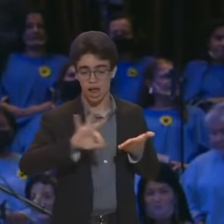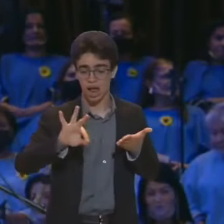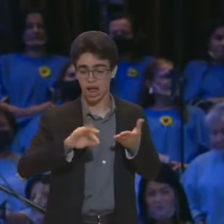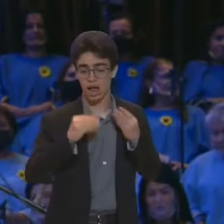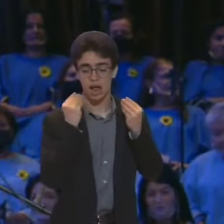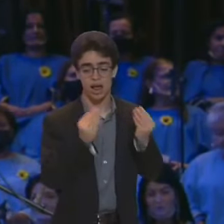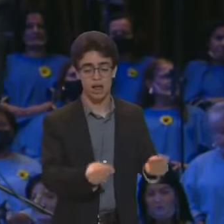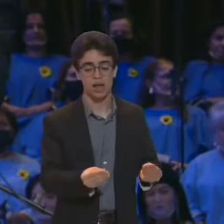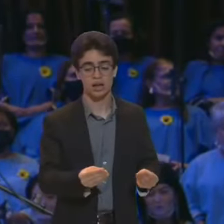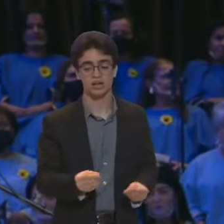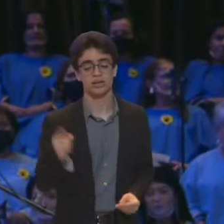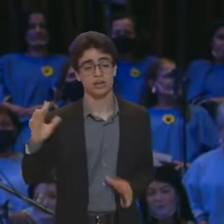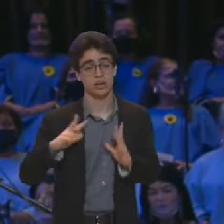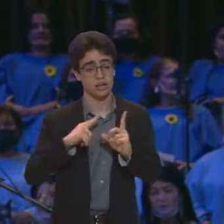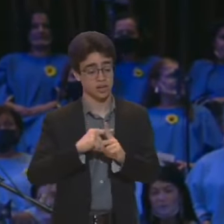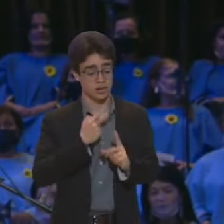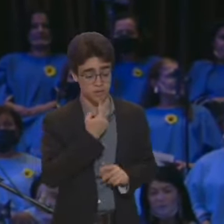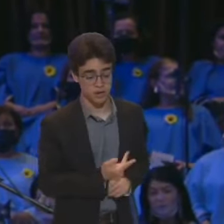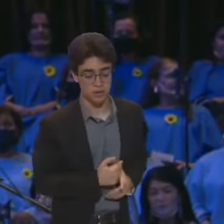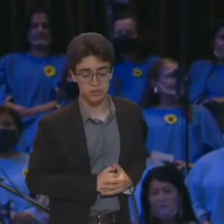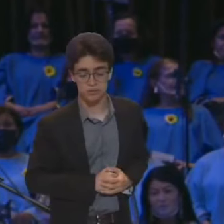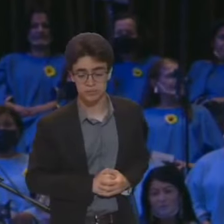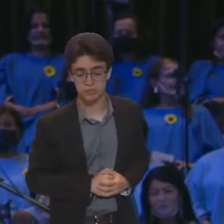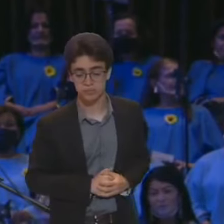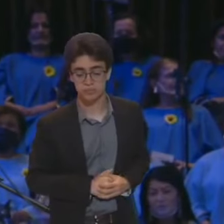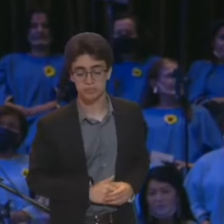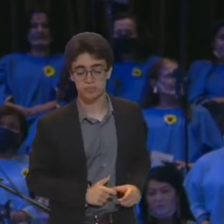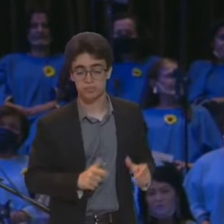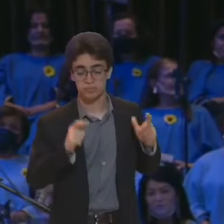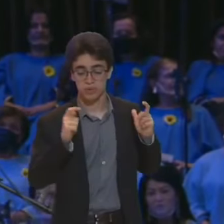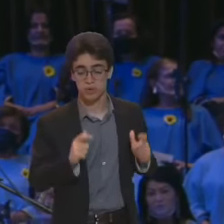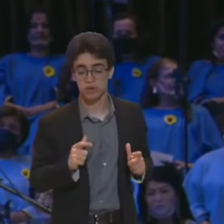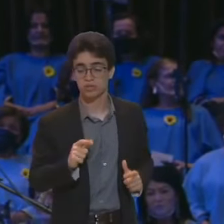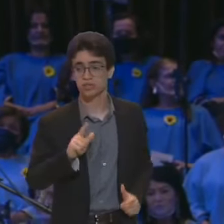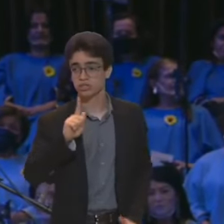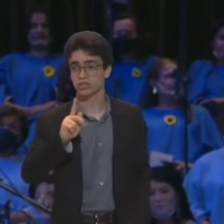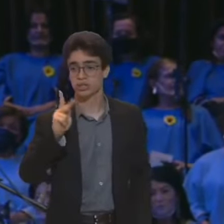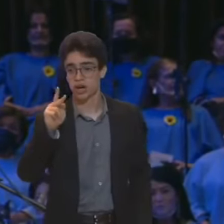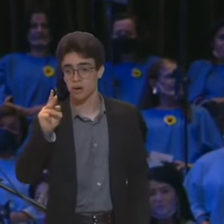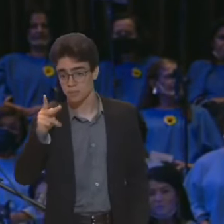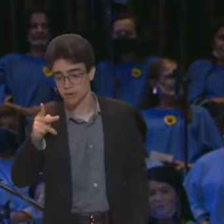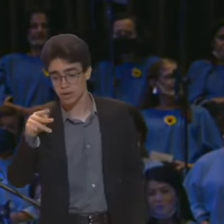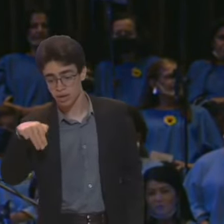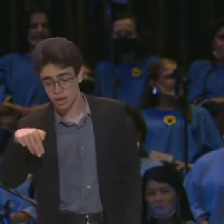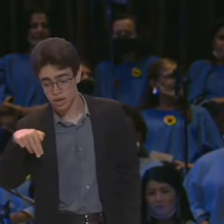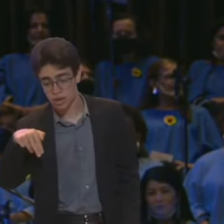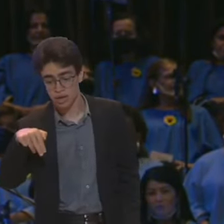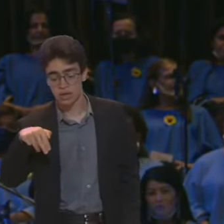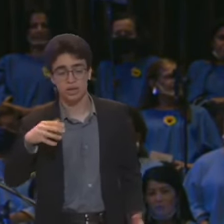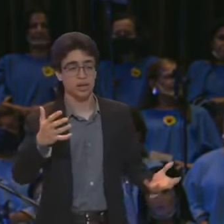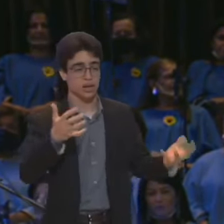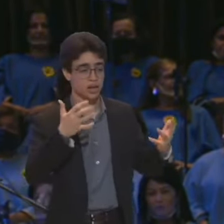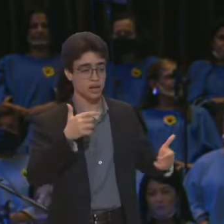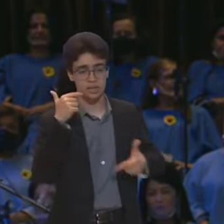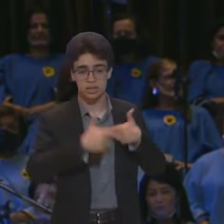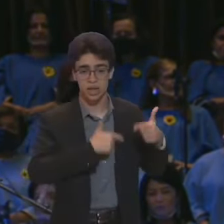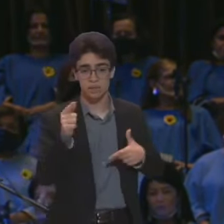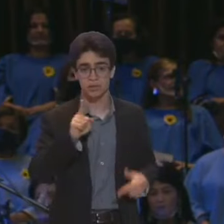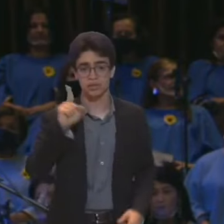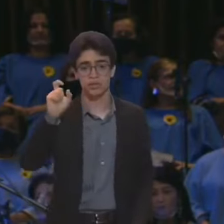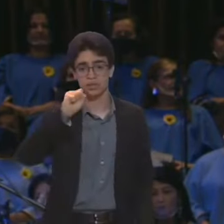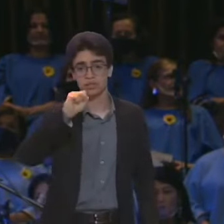responsabilidade, entregou à igreja, dizendo assim: aonde o Global Kingdom Partnerships Network quiser trabalhar na